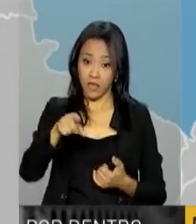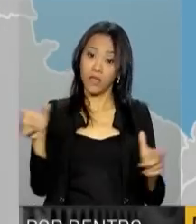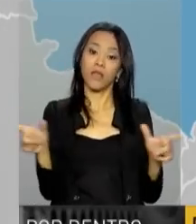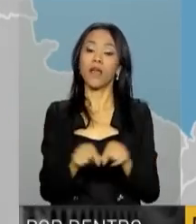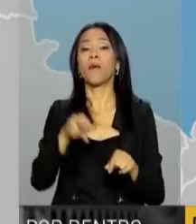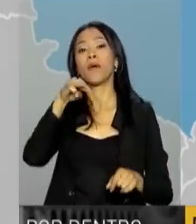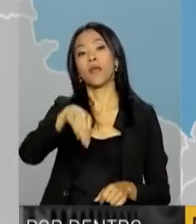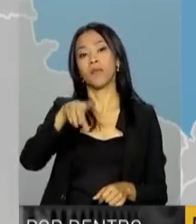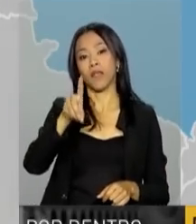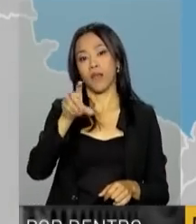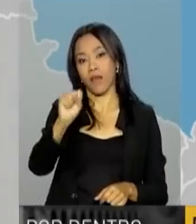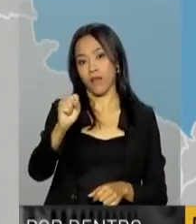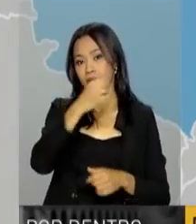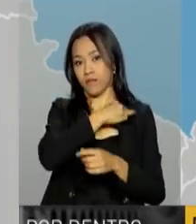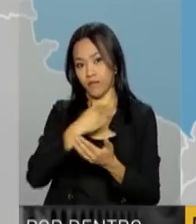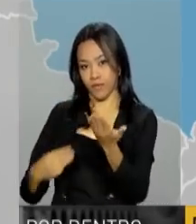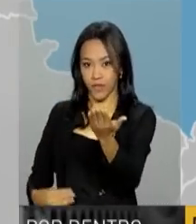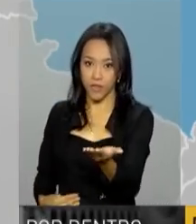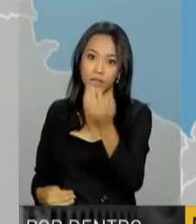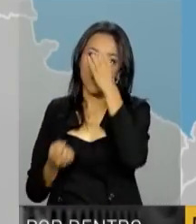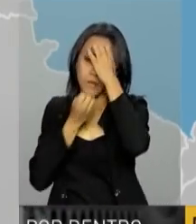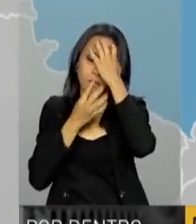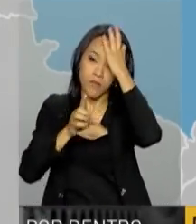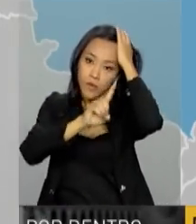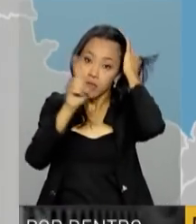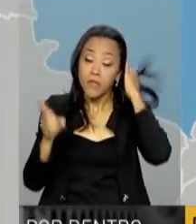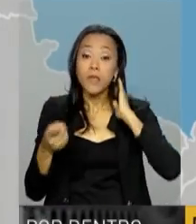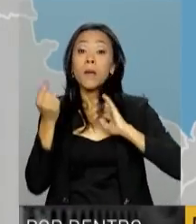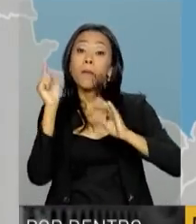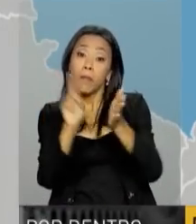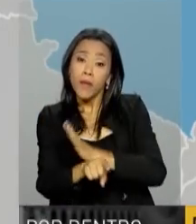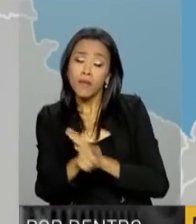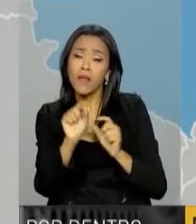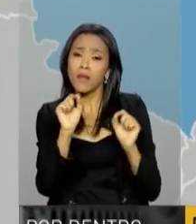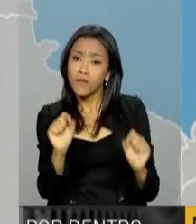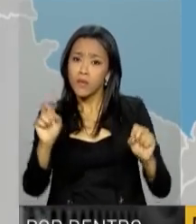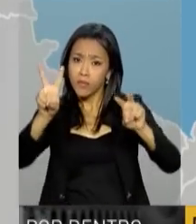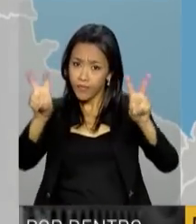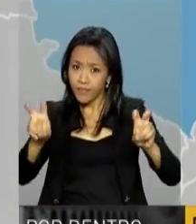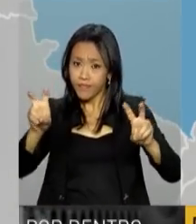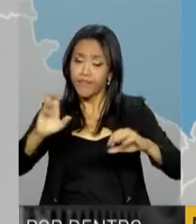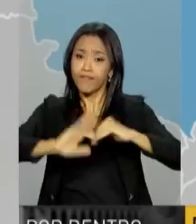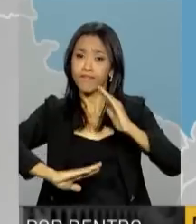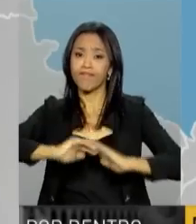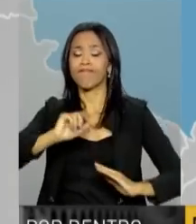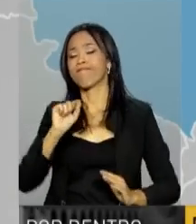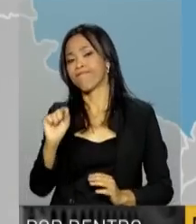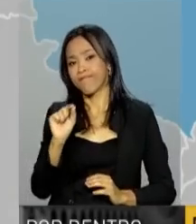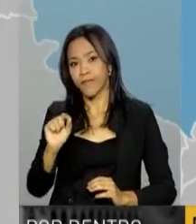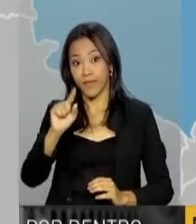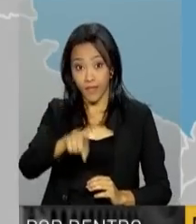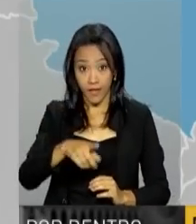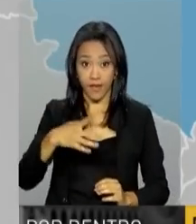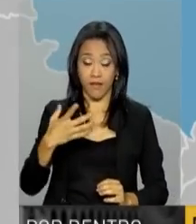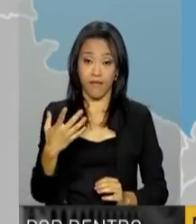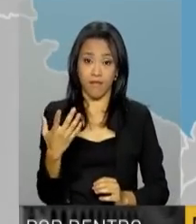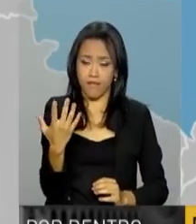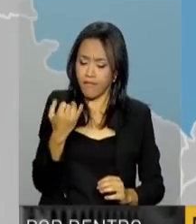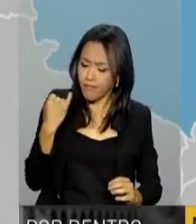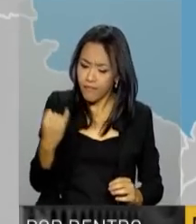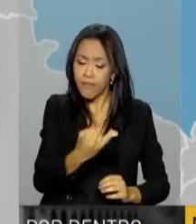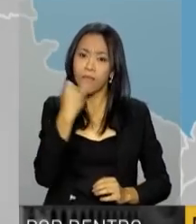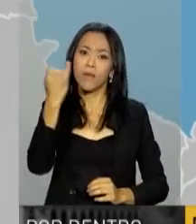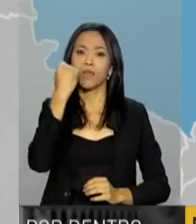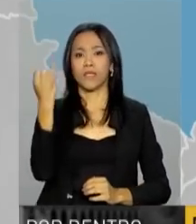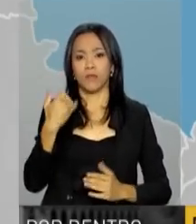as matéria ministro bom dia gostaria de começar perguntando o senhor sobre o tema é que é fundamental para o desenvolvimento social